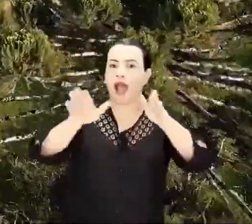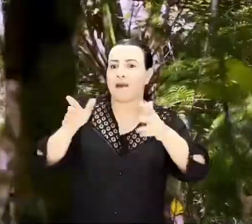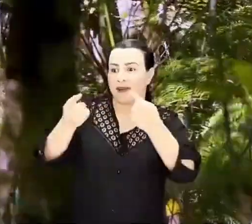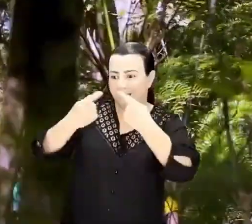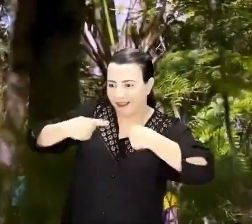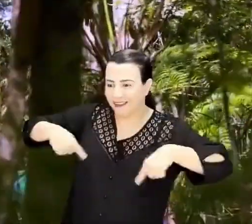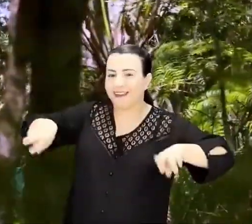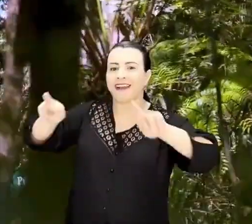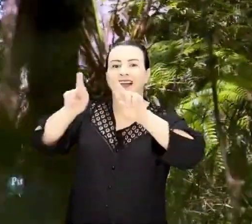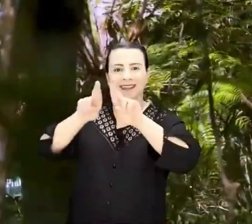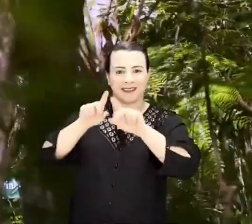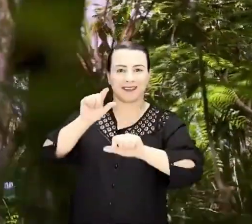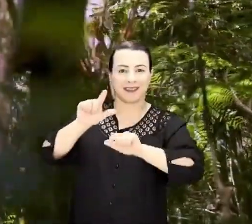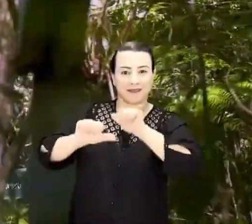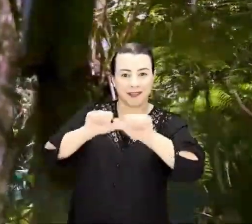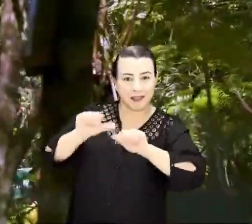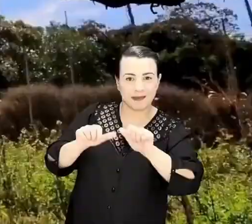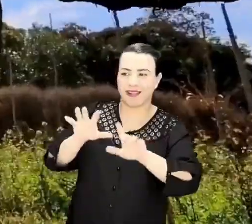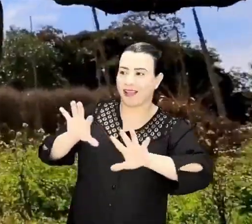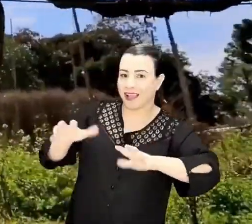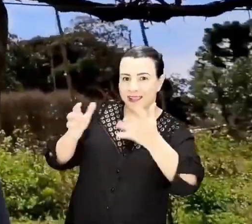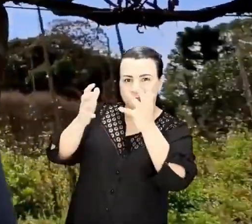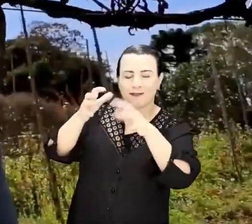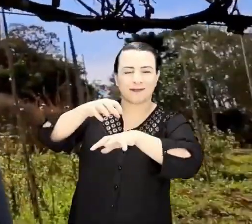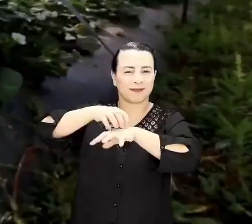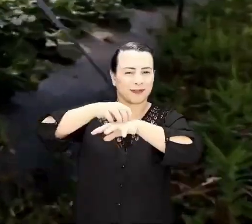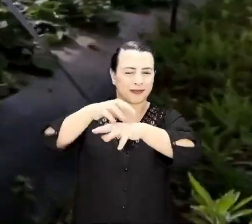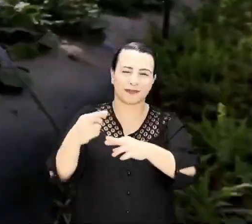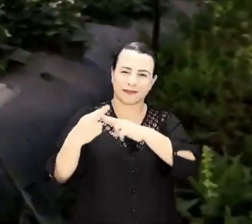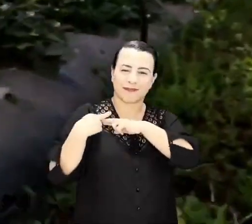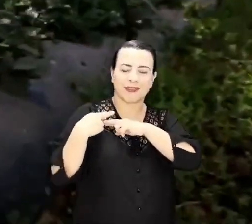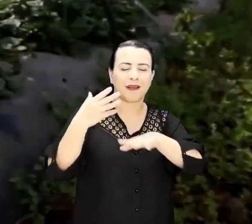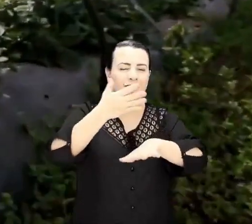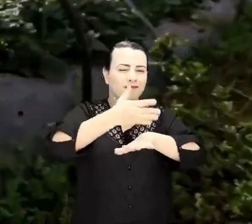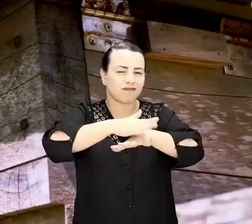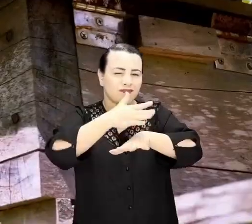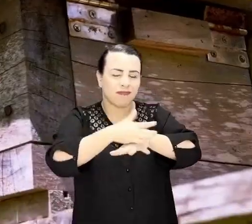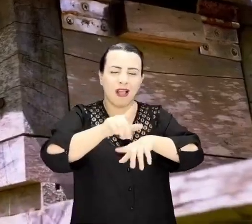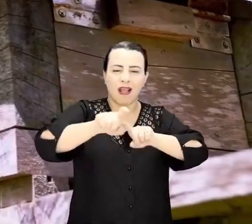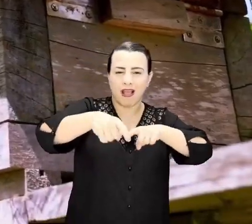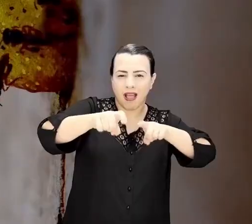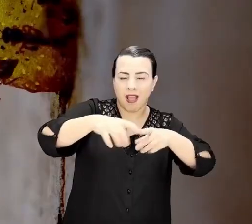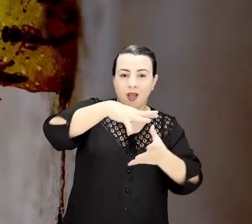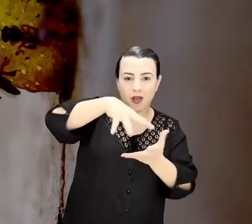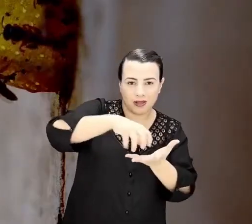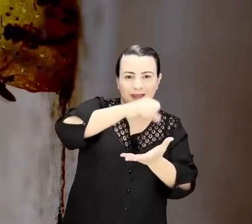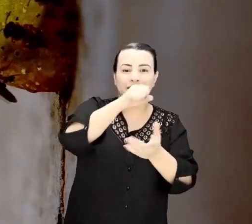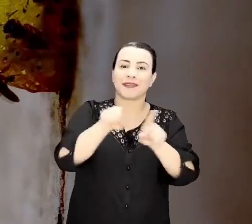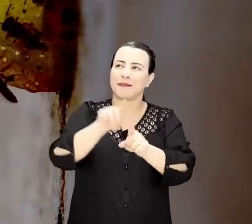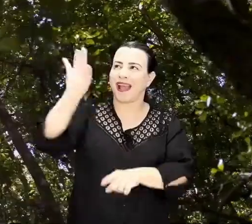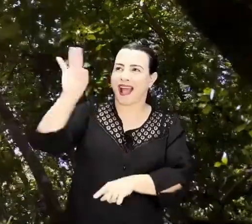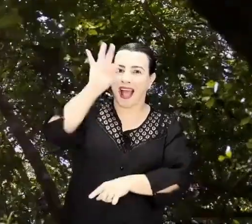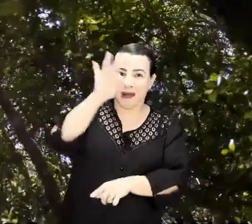restauração, incentivam o turismo responsável, praticam a agricultura sustentável e até cultivam abelhas